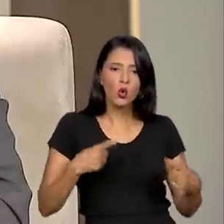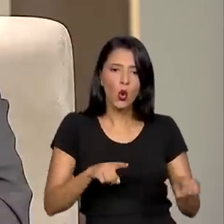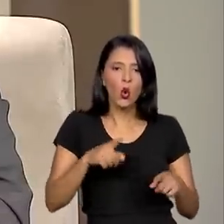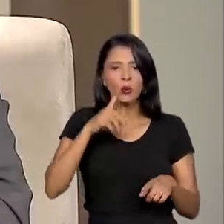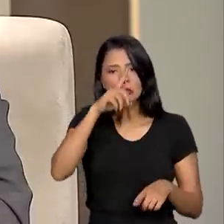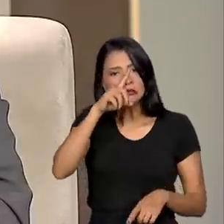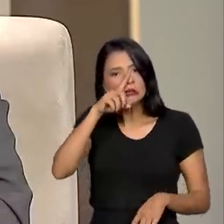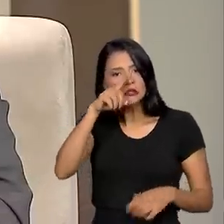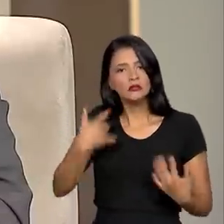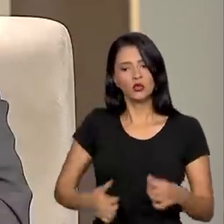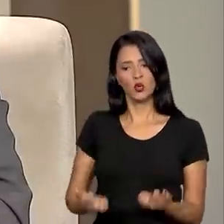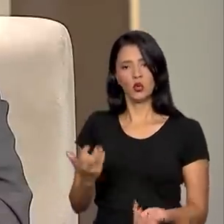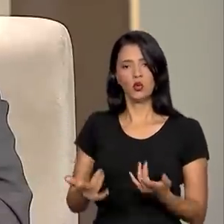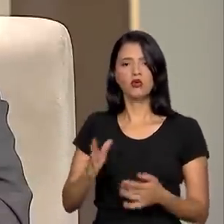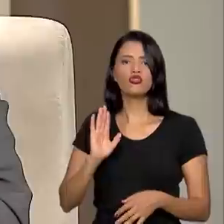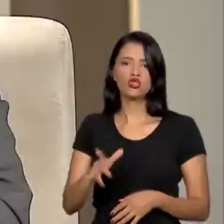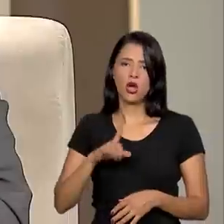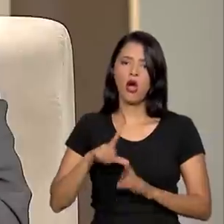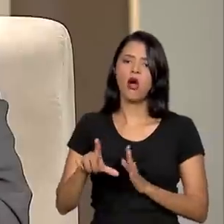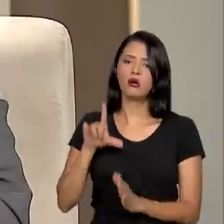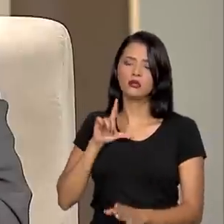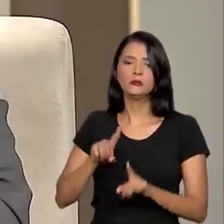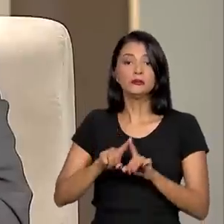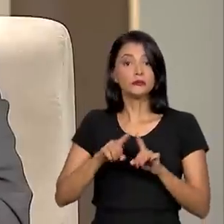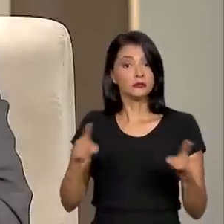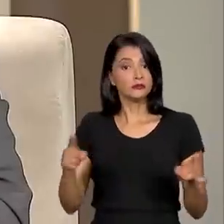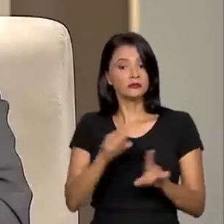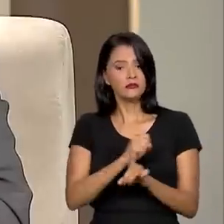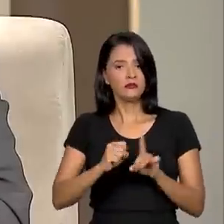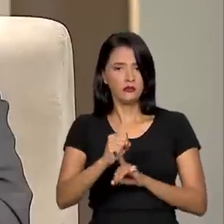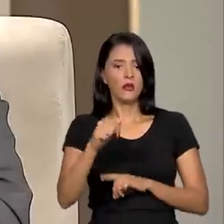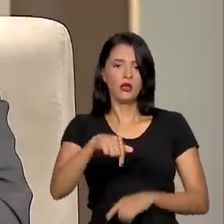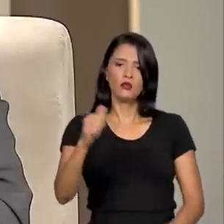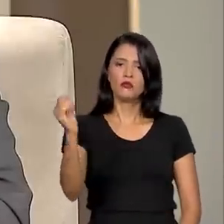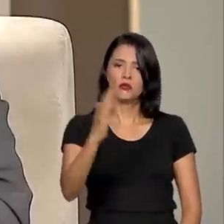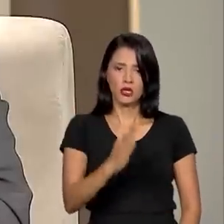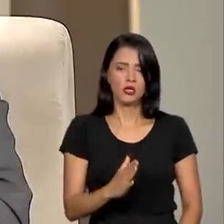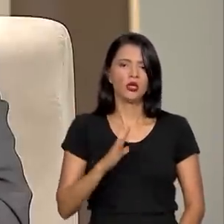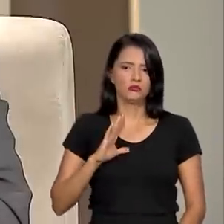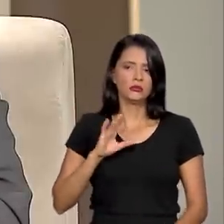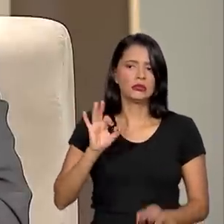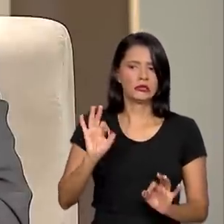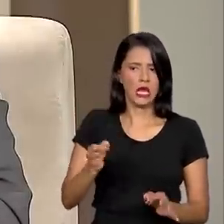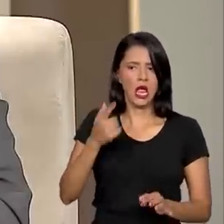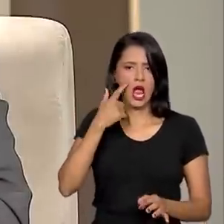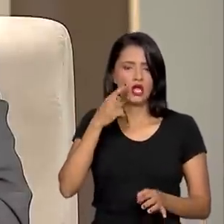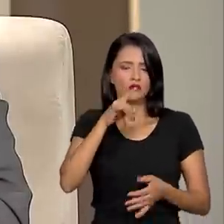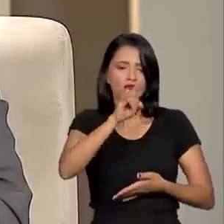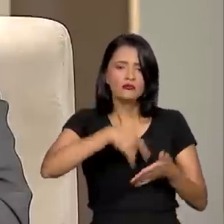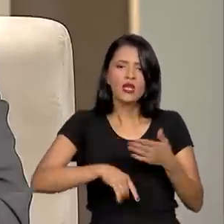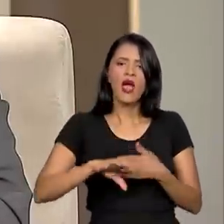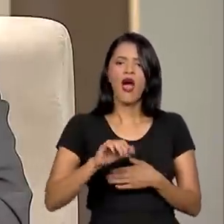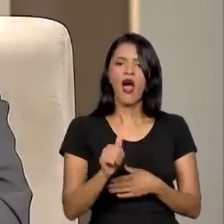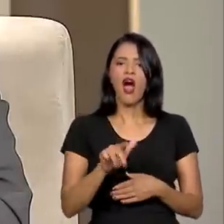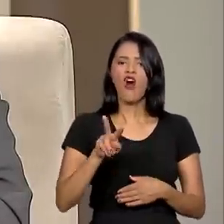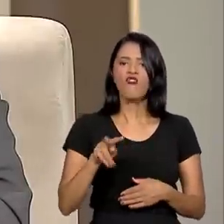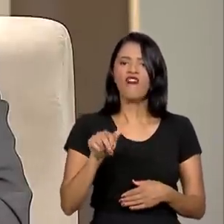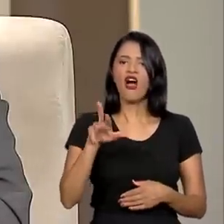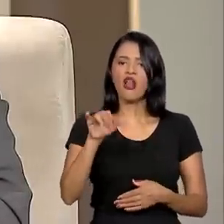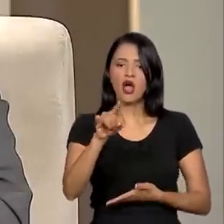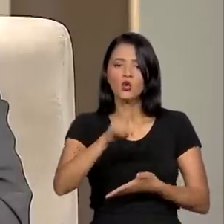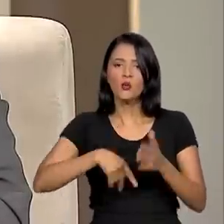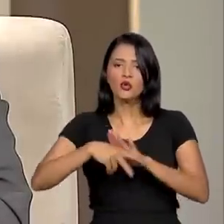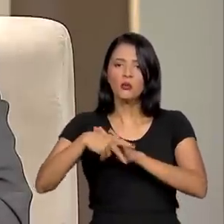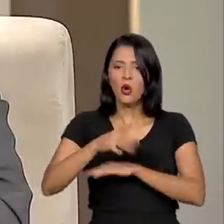existia, né? Mas a sociedade brasileira, com razão, ela vê no alvará do Corpo de Bombeiros uma